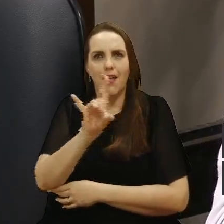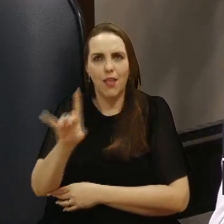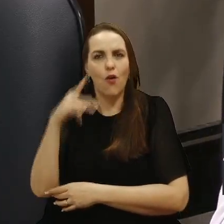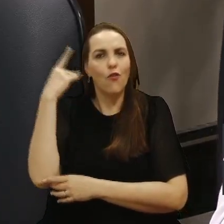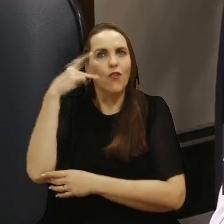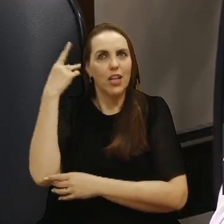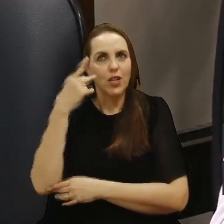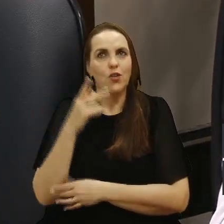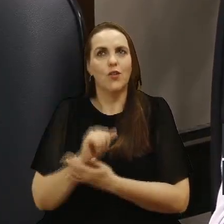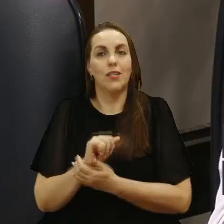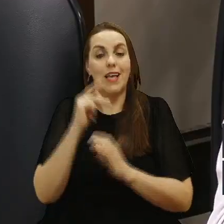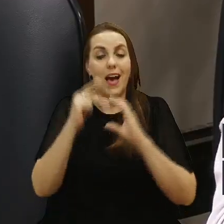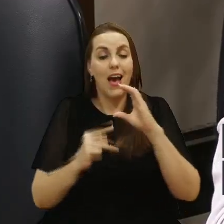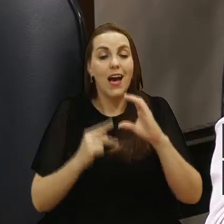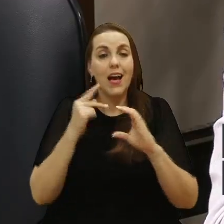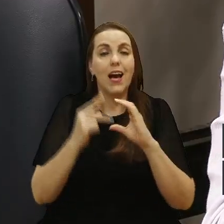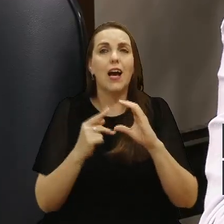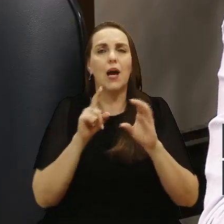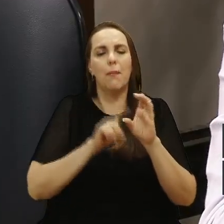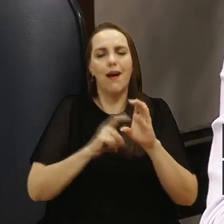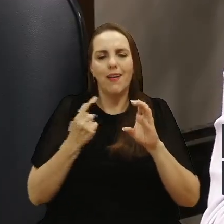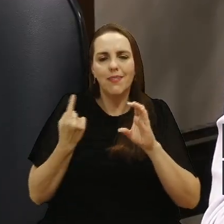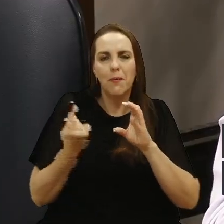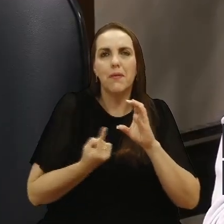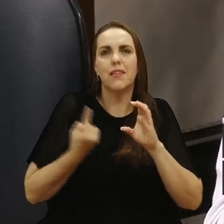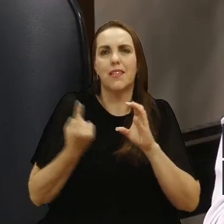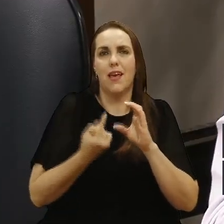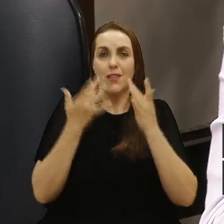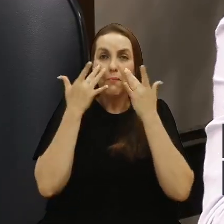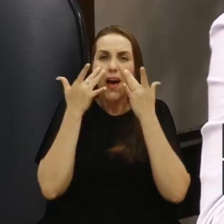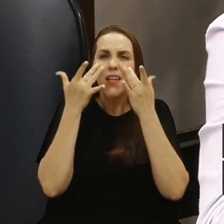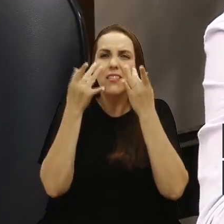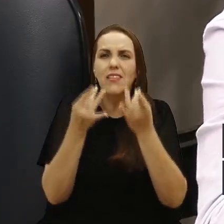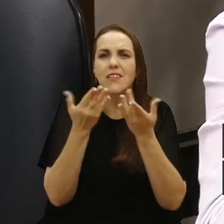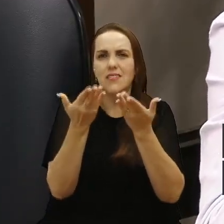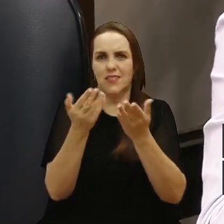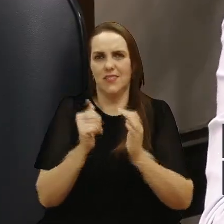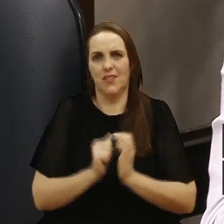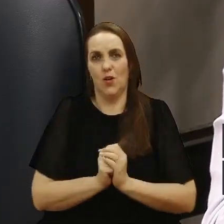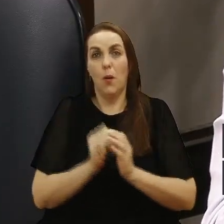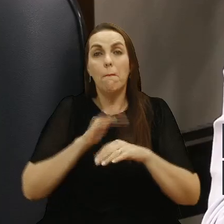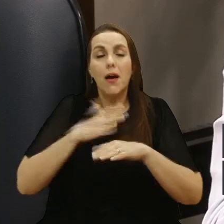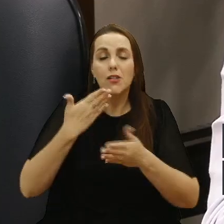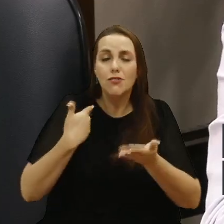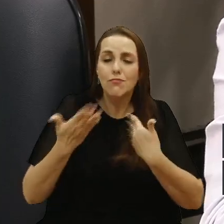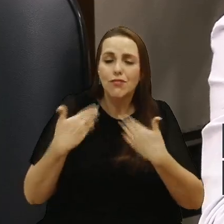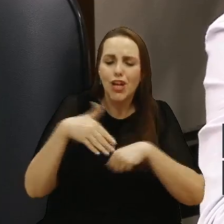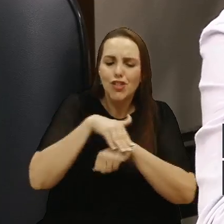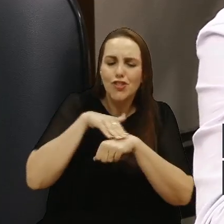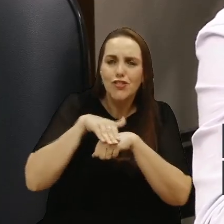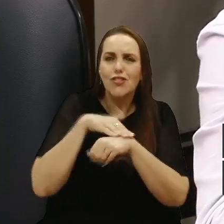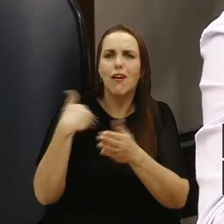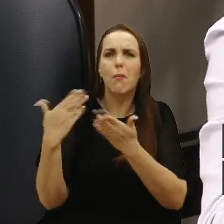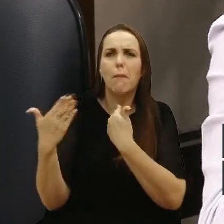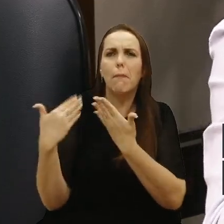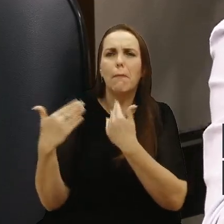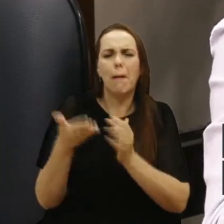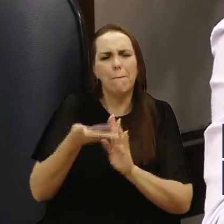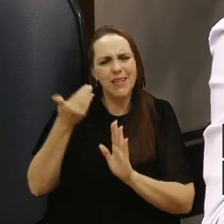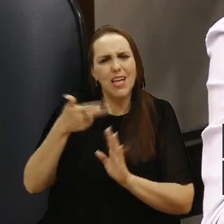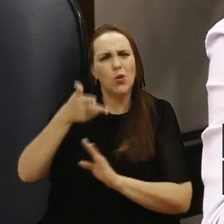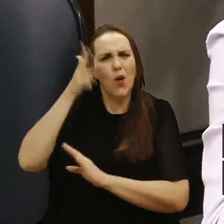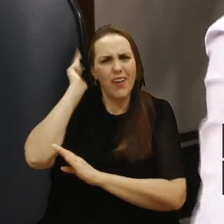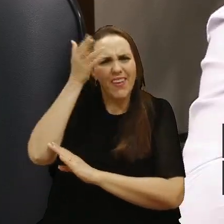de Vereadores, ela anda por si, ela é independente. Prestem atenção nisso, mais diálogo, como cobravam na época do Guerra. Então,